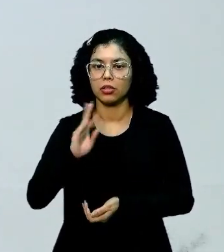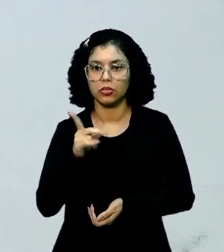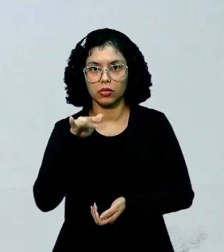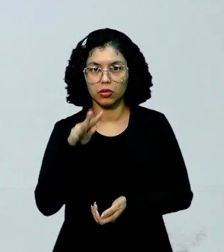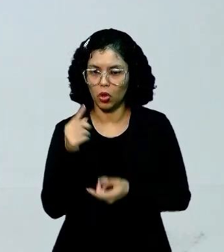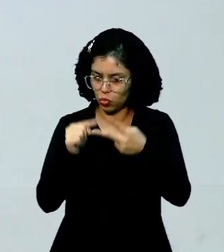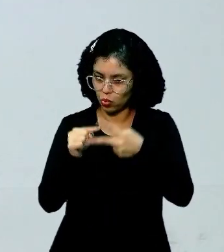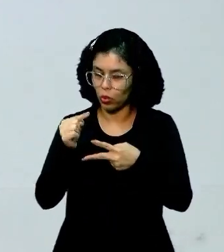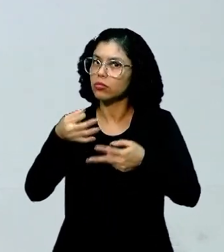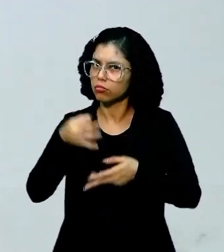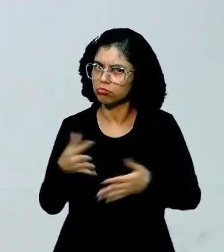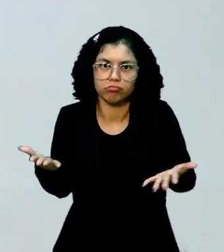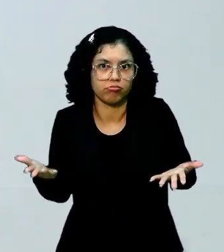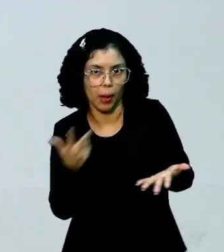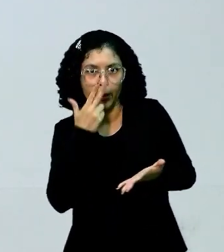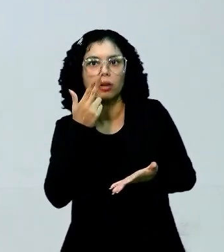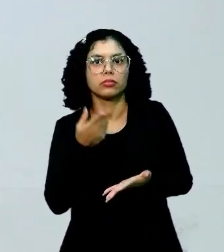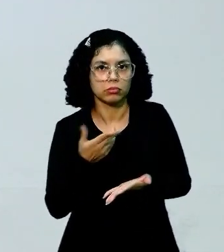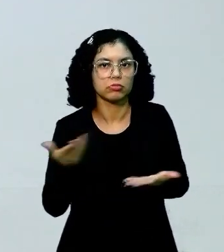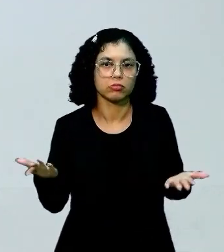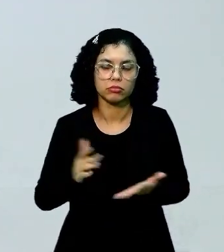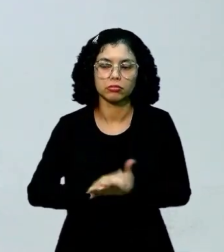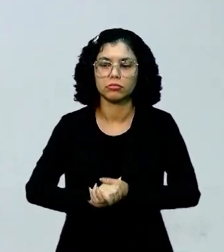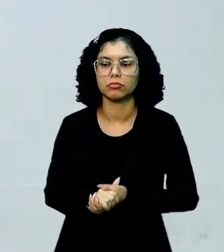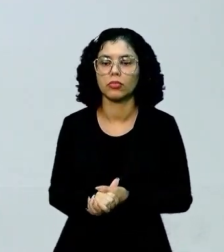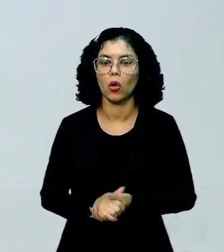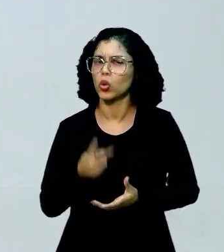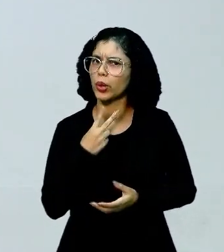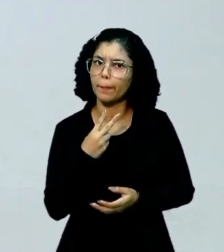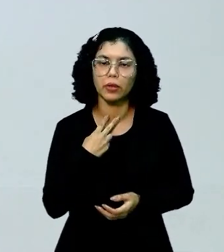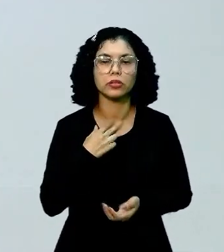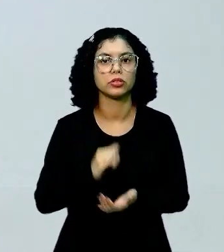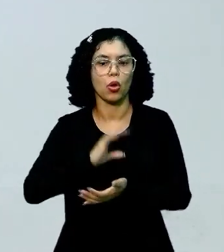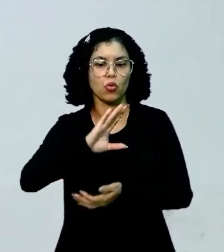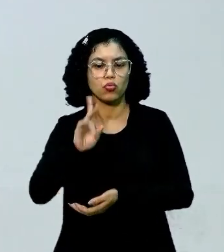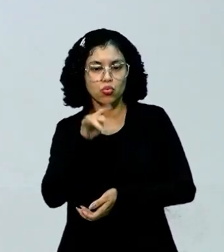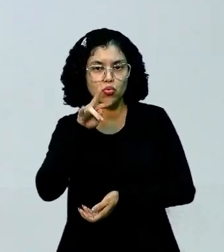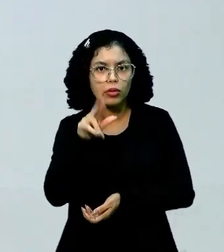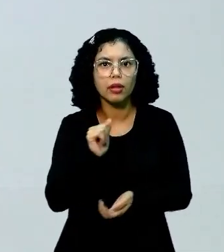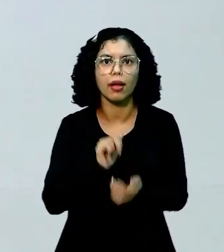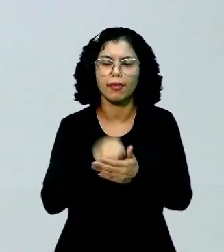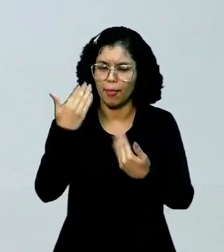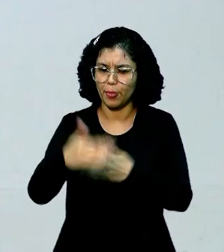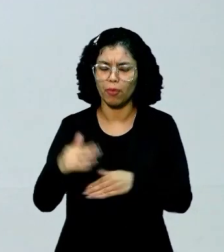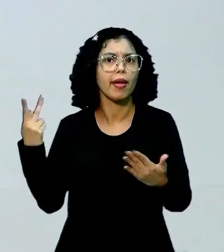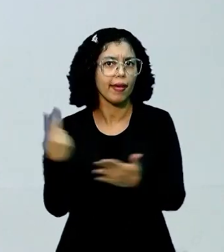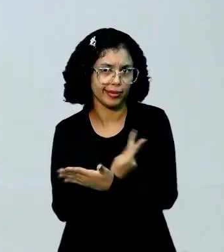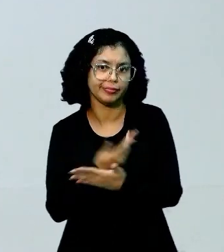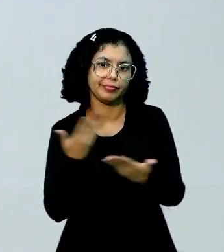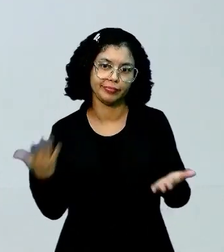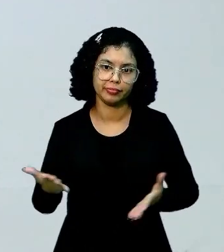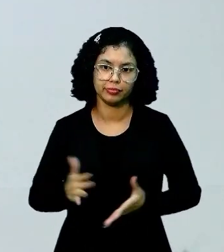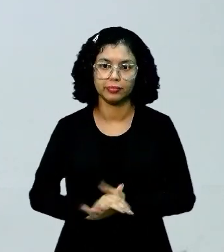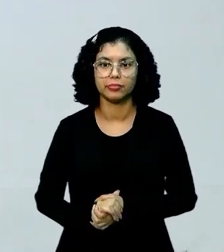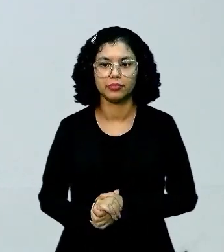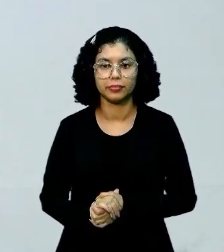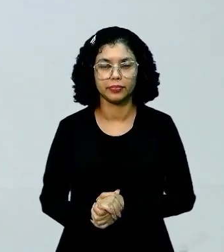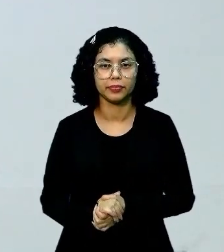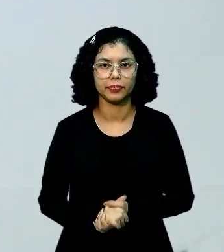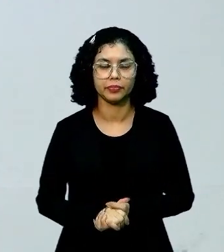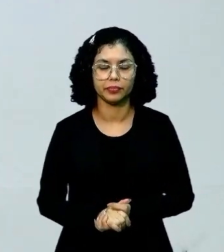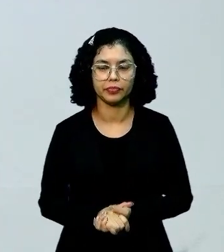duas alternativas que sejam parecidas com a correta. O que não dá é o camarada, né, chegar lá na hora da prova e chutar assim numa alternativa nada a